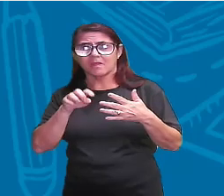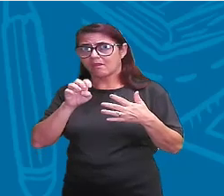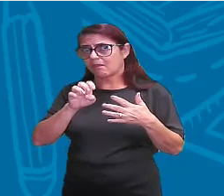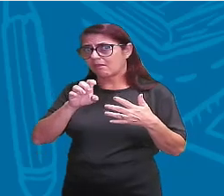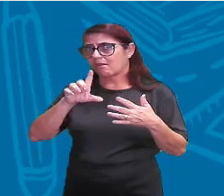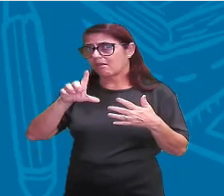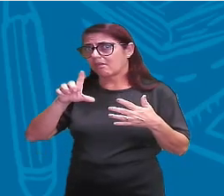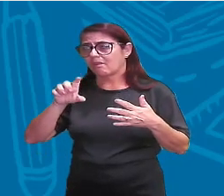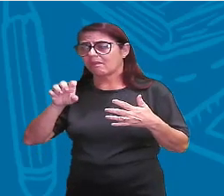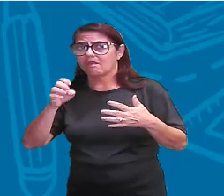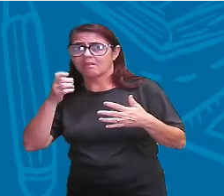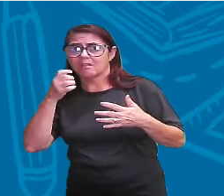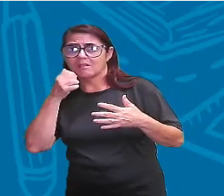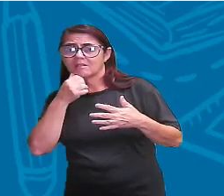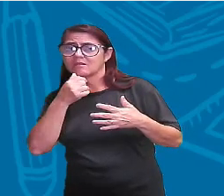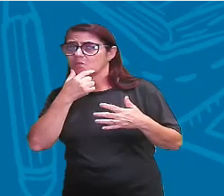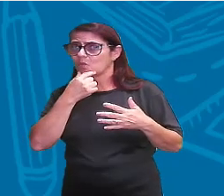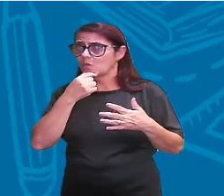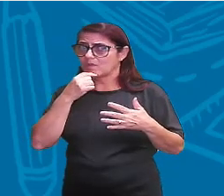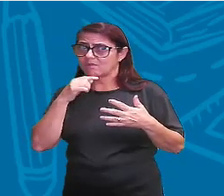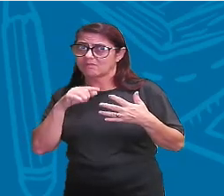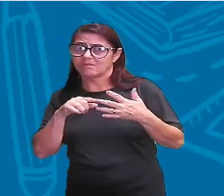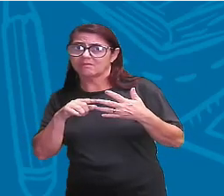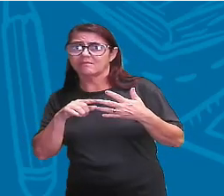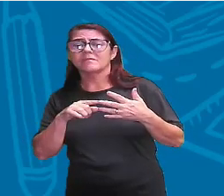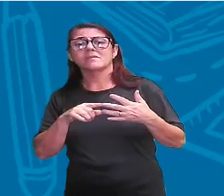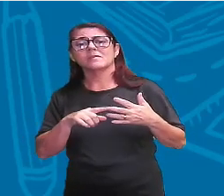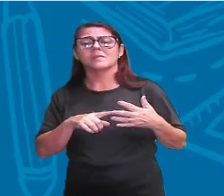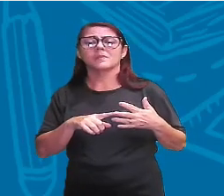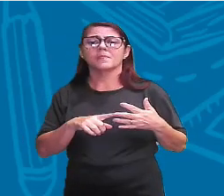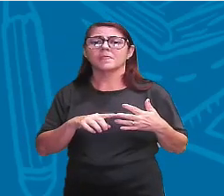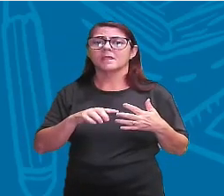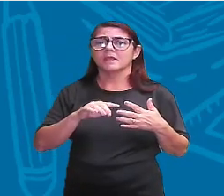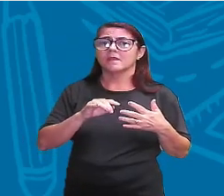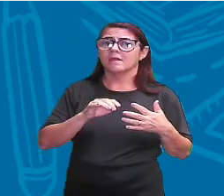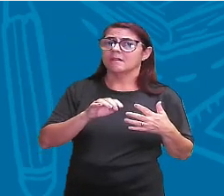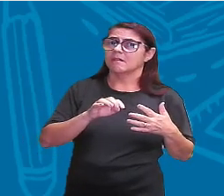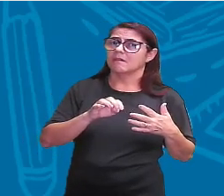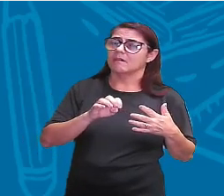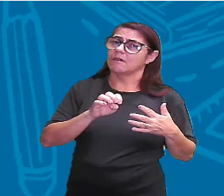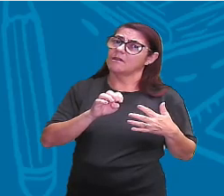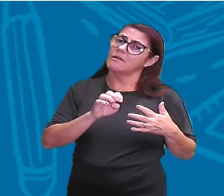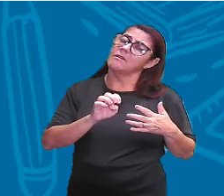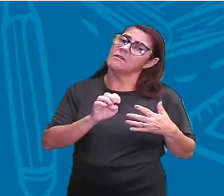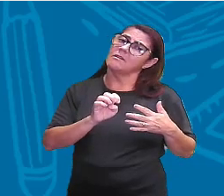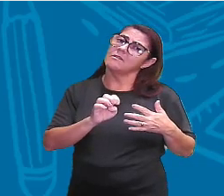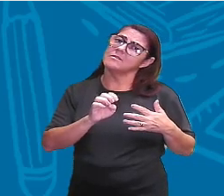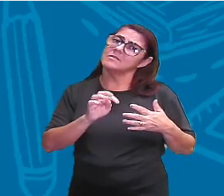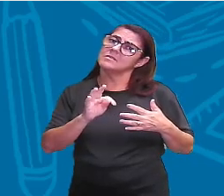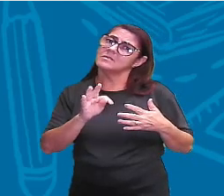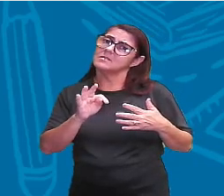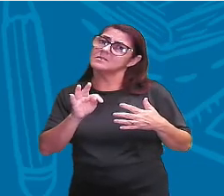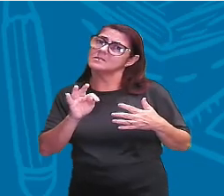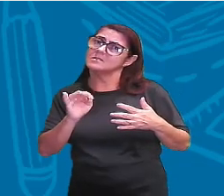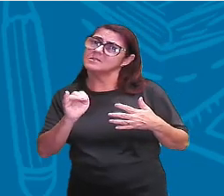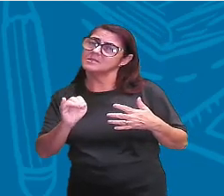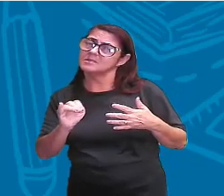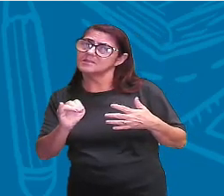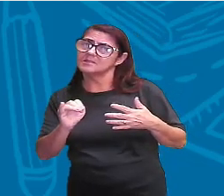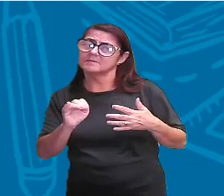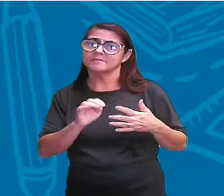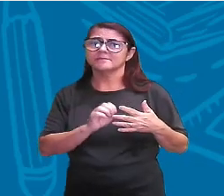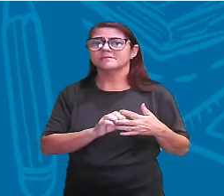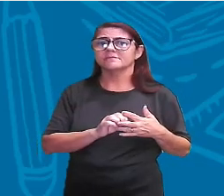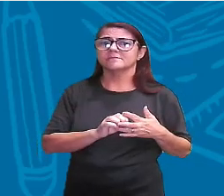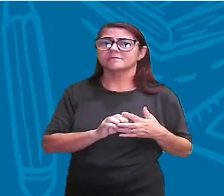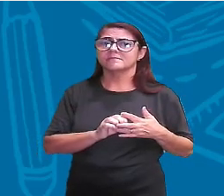ele. She, ela. It, ele ou ela. E esse it aí, gente, tem uma